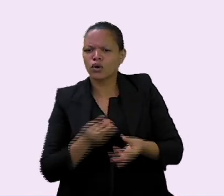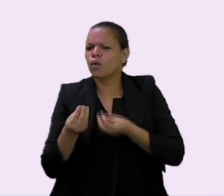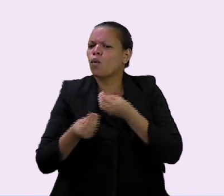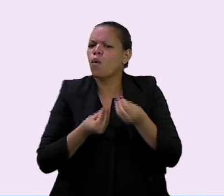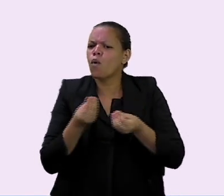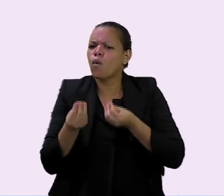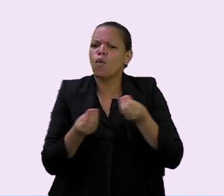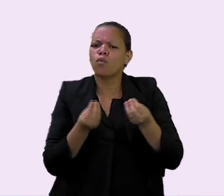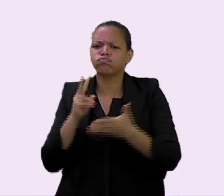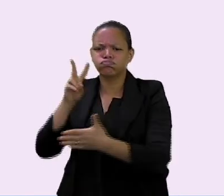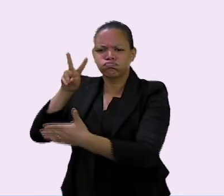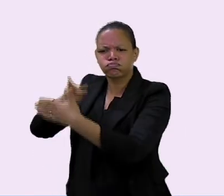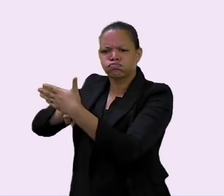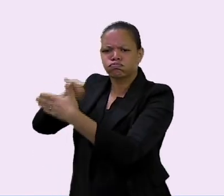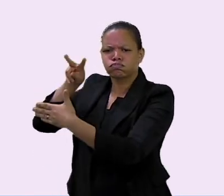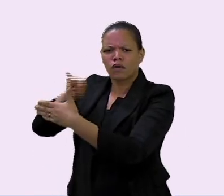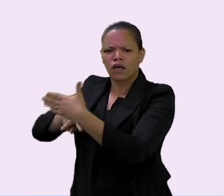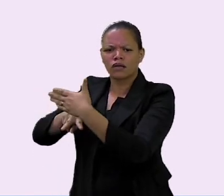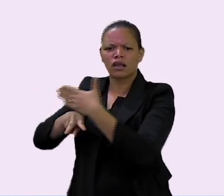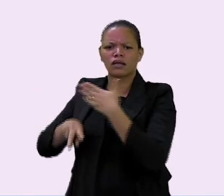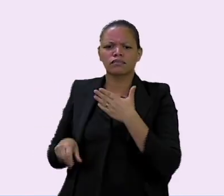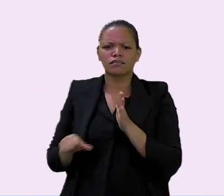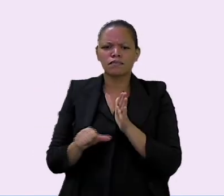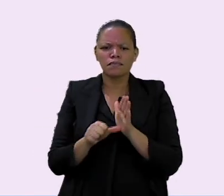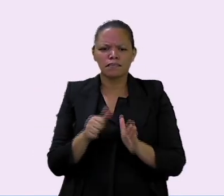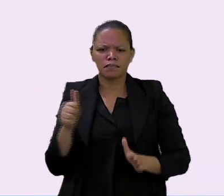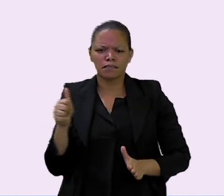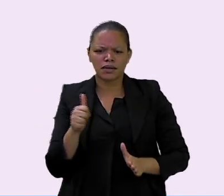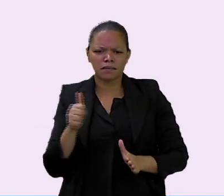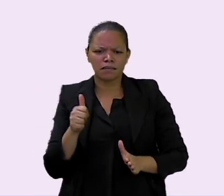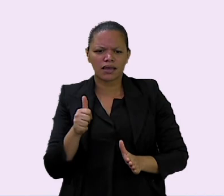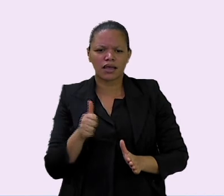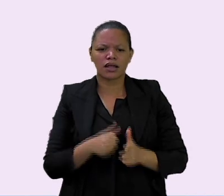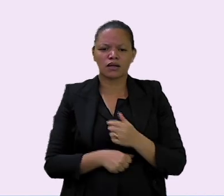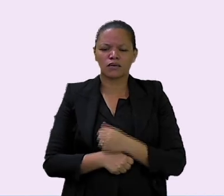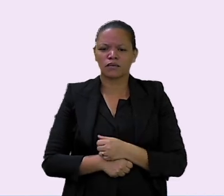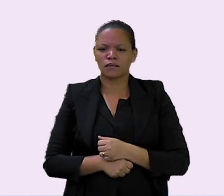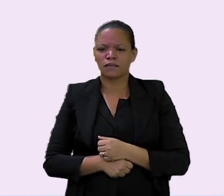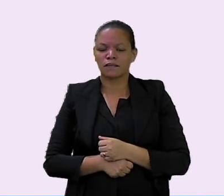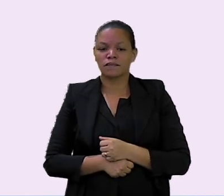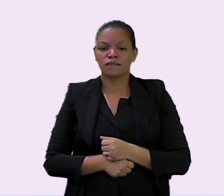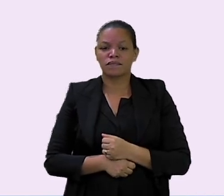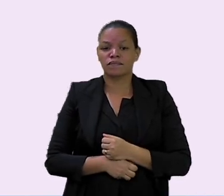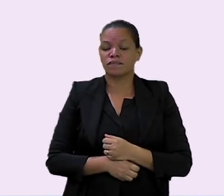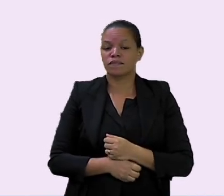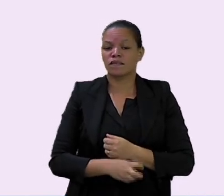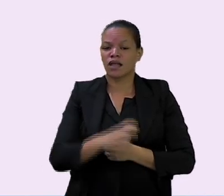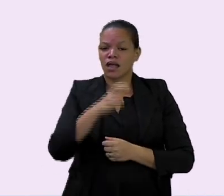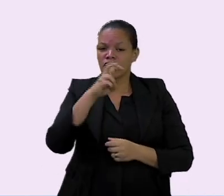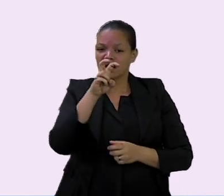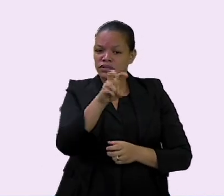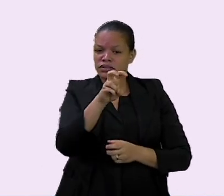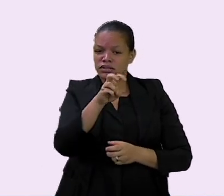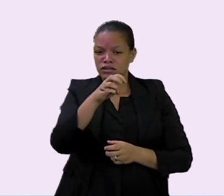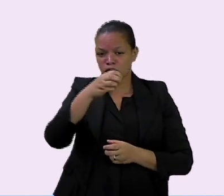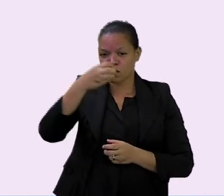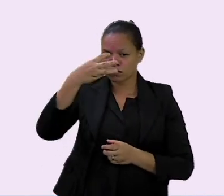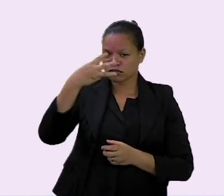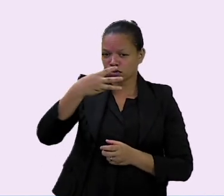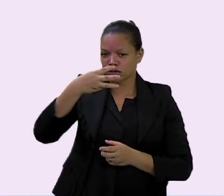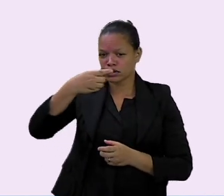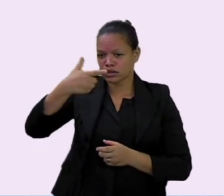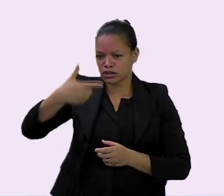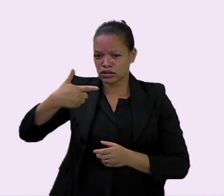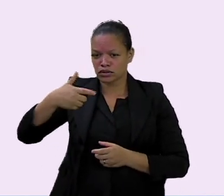fração. Então, na primeira aqui, que é de carro, 5 e 32